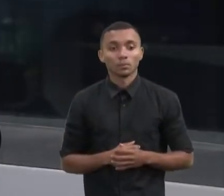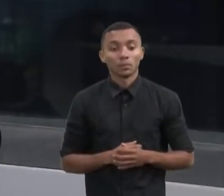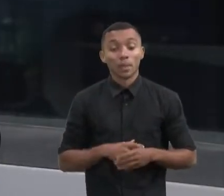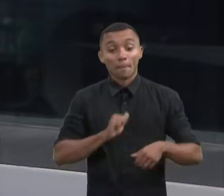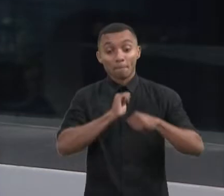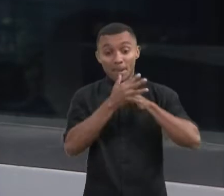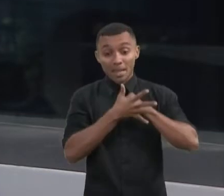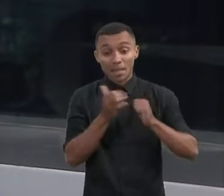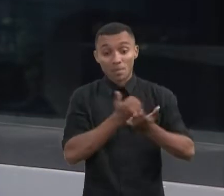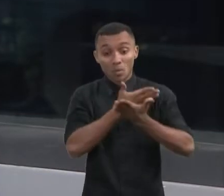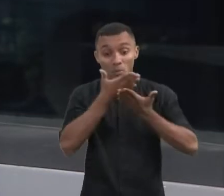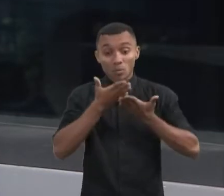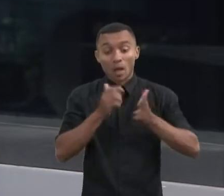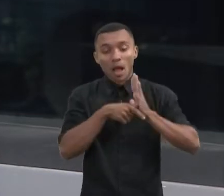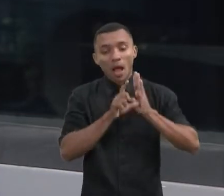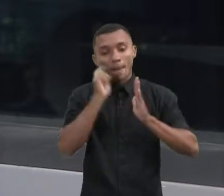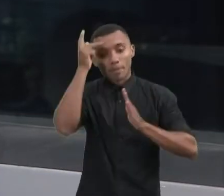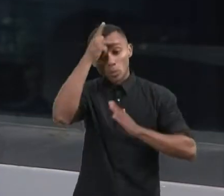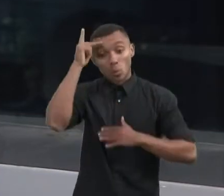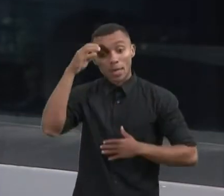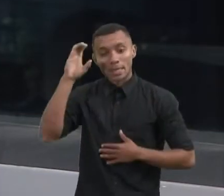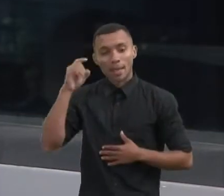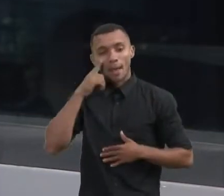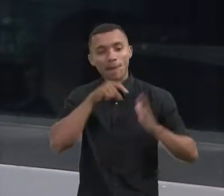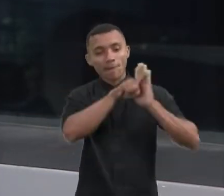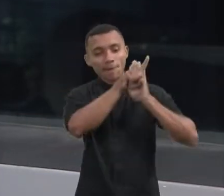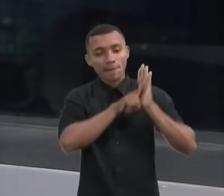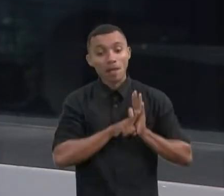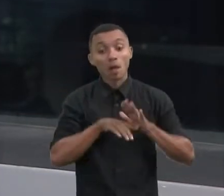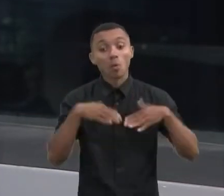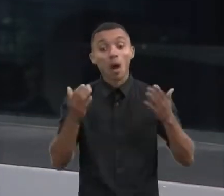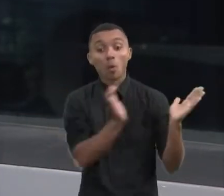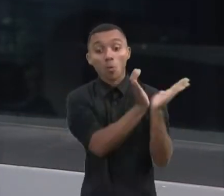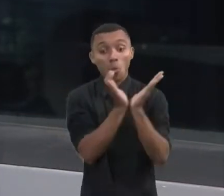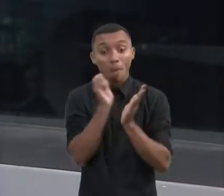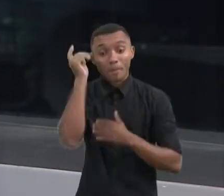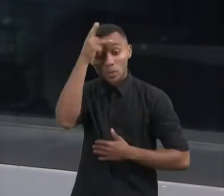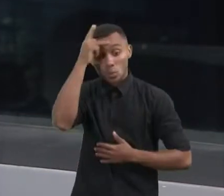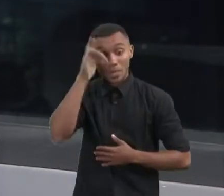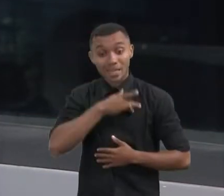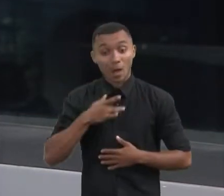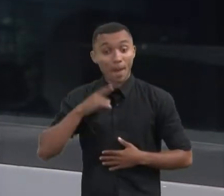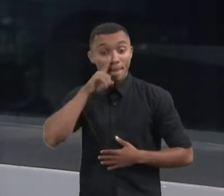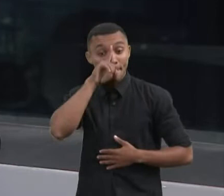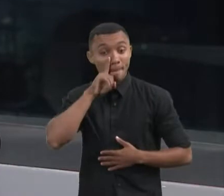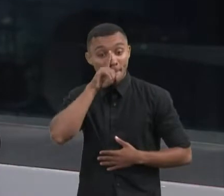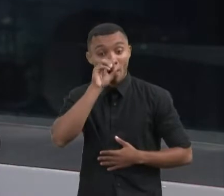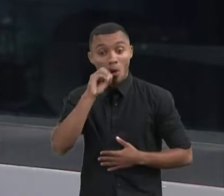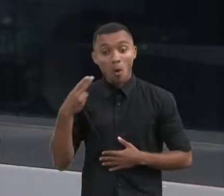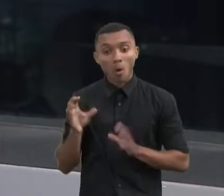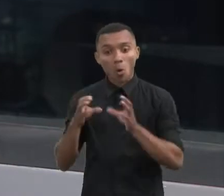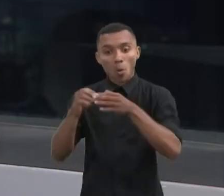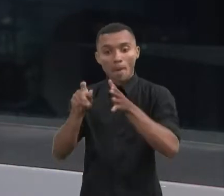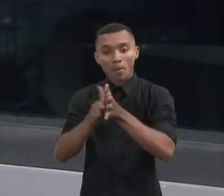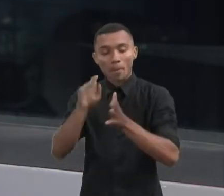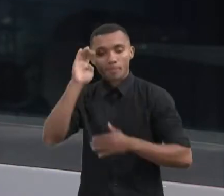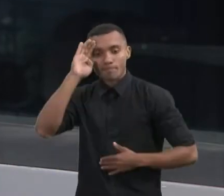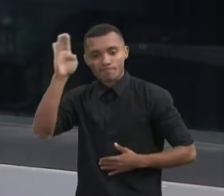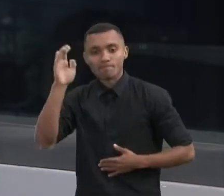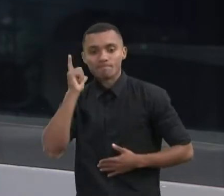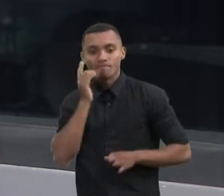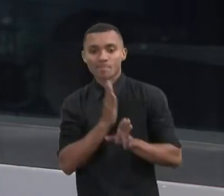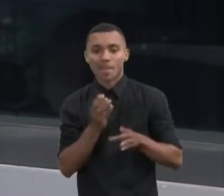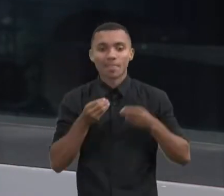da Covid-19, especialistas relacionam os grupos de risco e as pessoas consideradas prioritárias para a